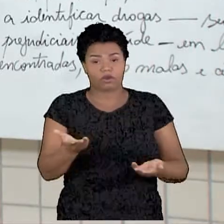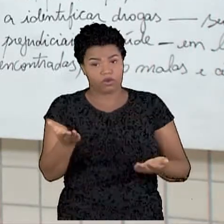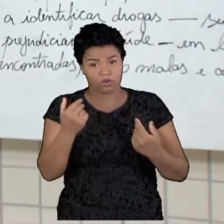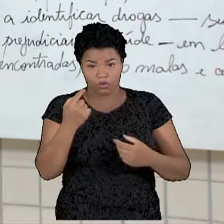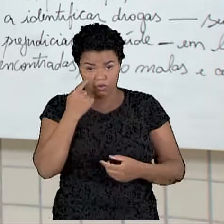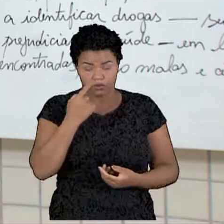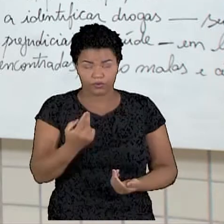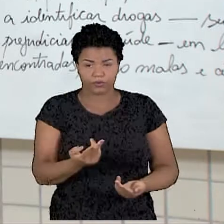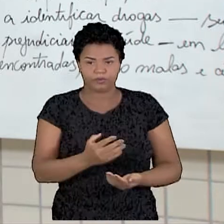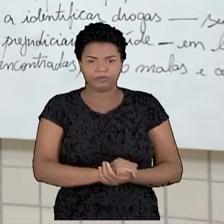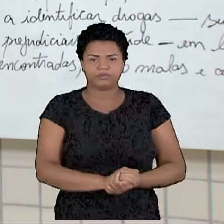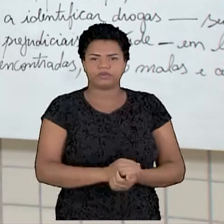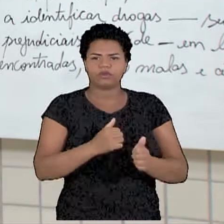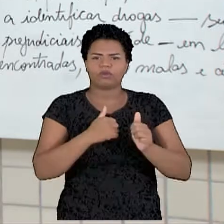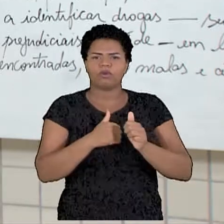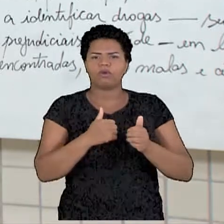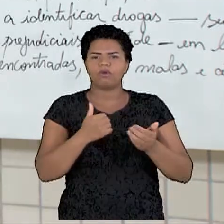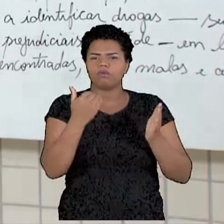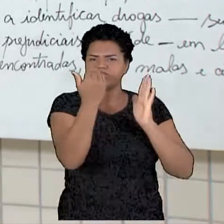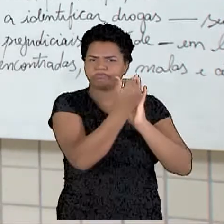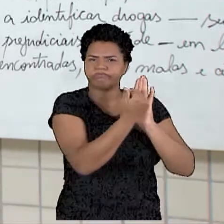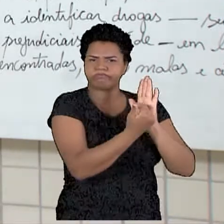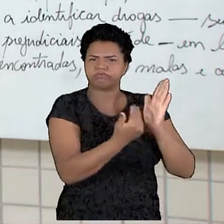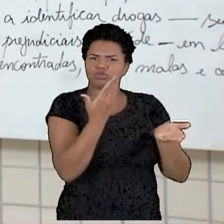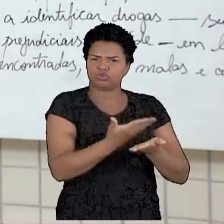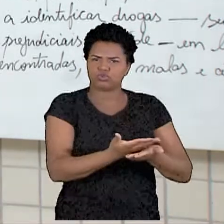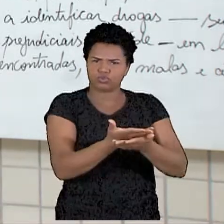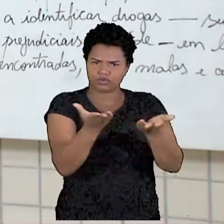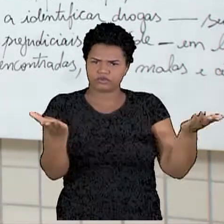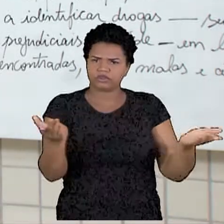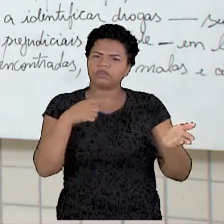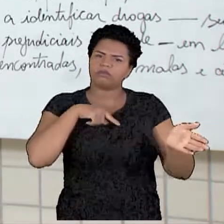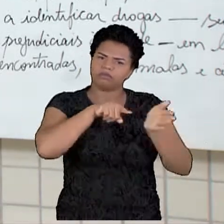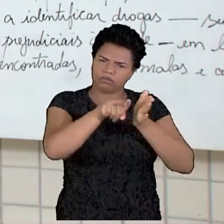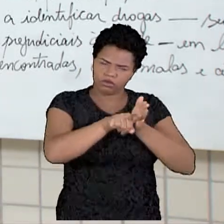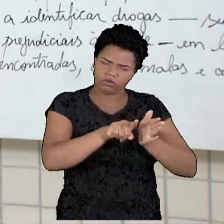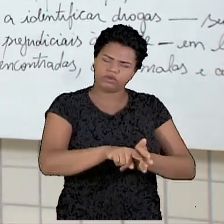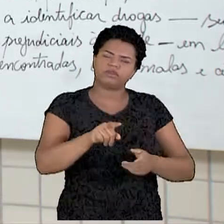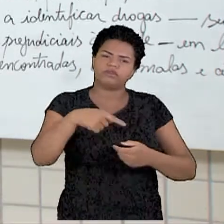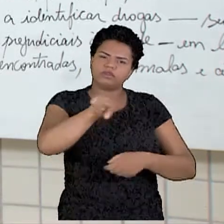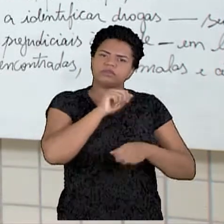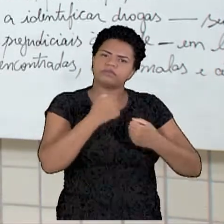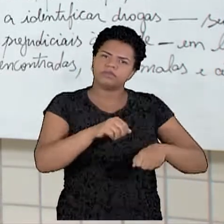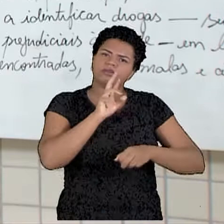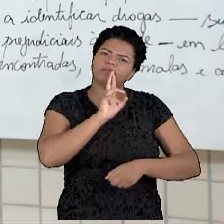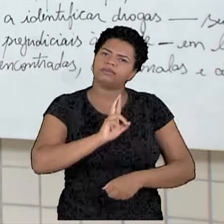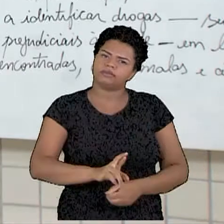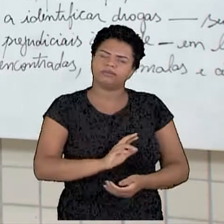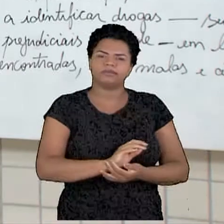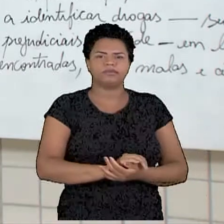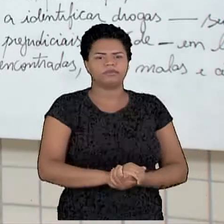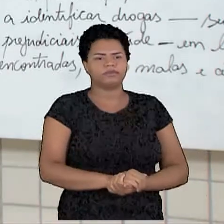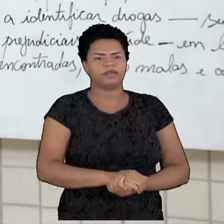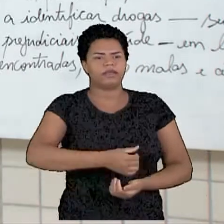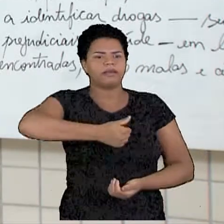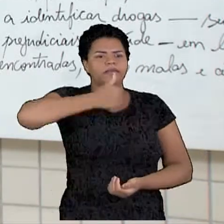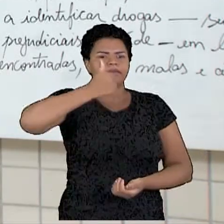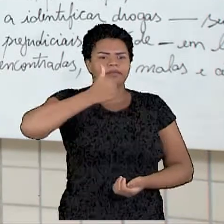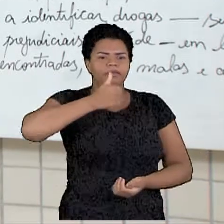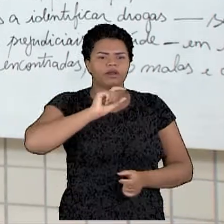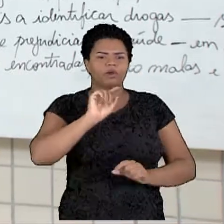no roteiro de estudo de vocês tem as seguintes questões que vocês devem responder. A primeira, qual